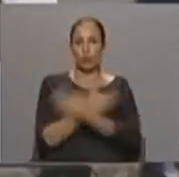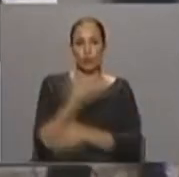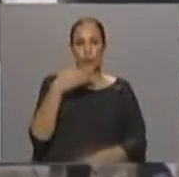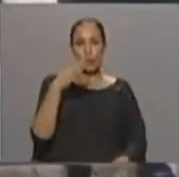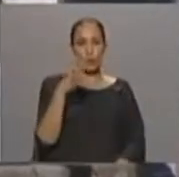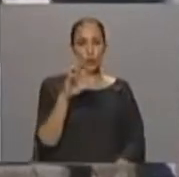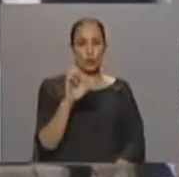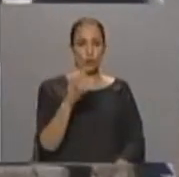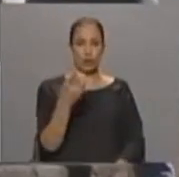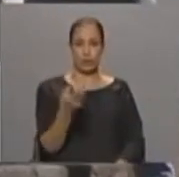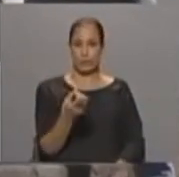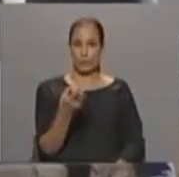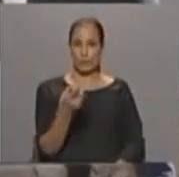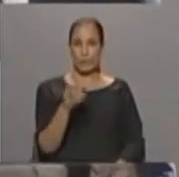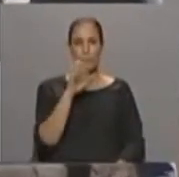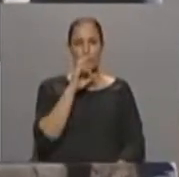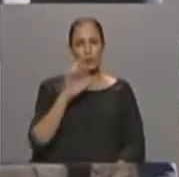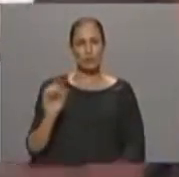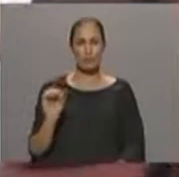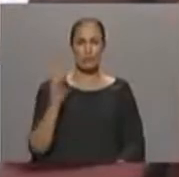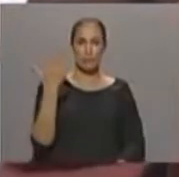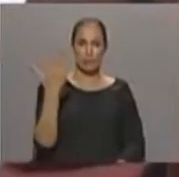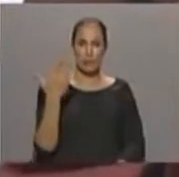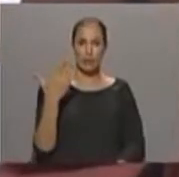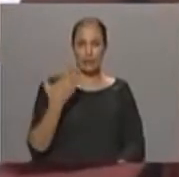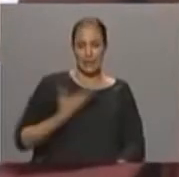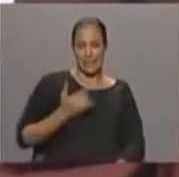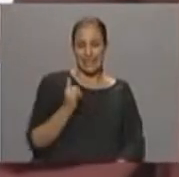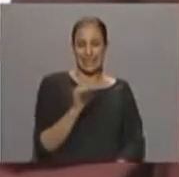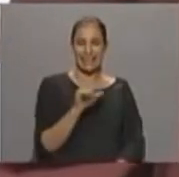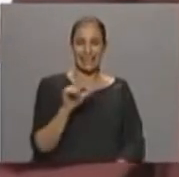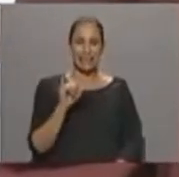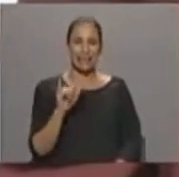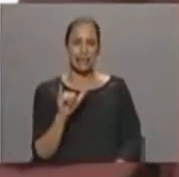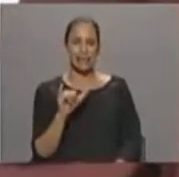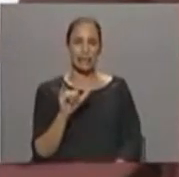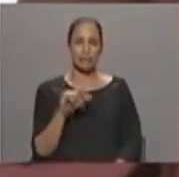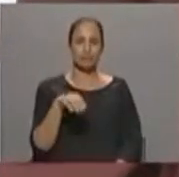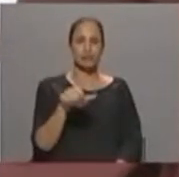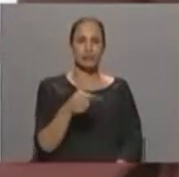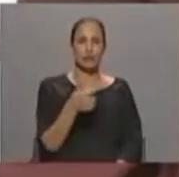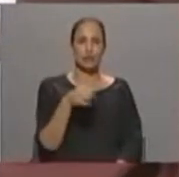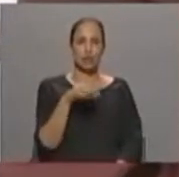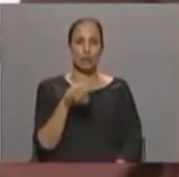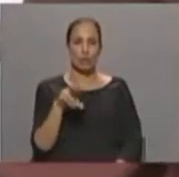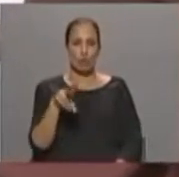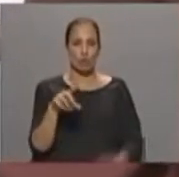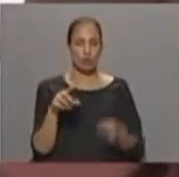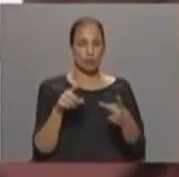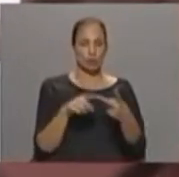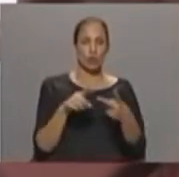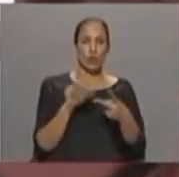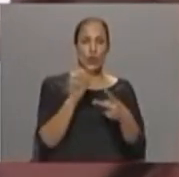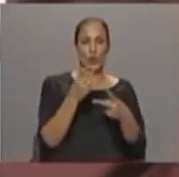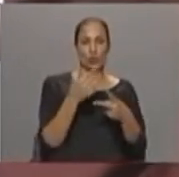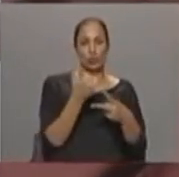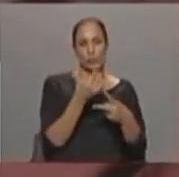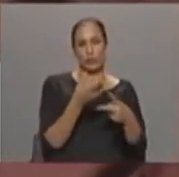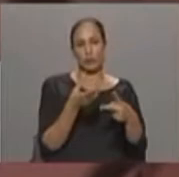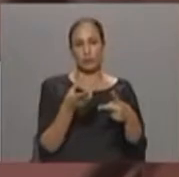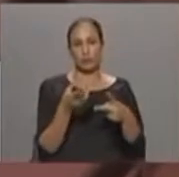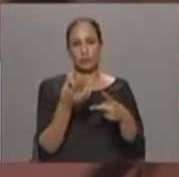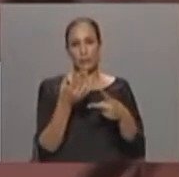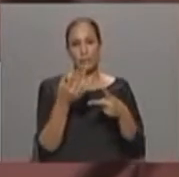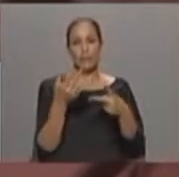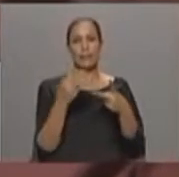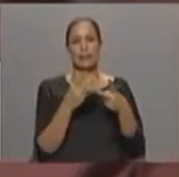anos. Foi o primeiro bispo da Diocese de Dili, em Timor, cargo que ocupou entre outubro de 1945 e janeiro